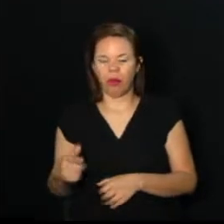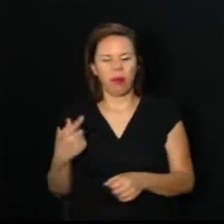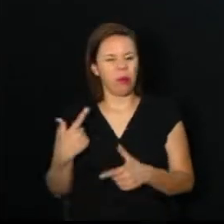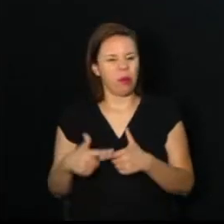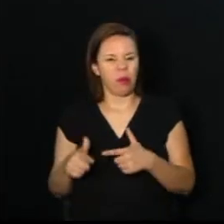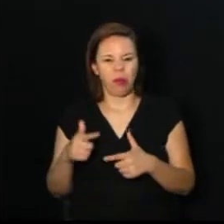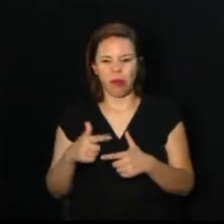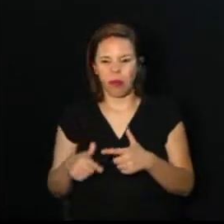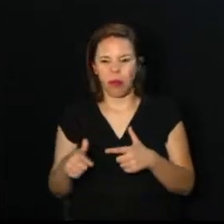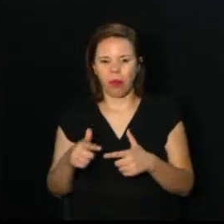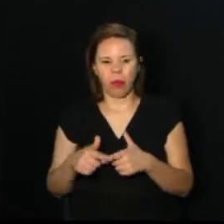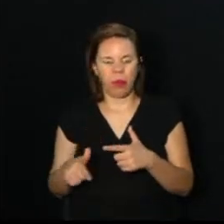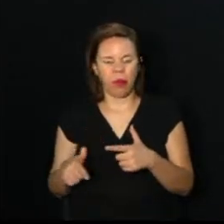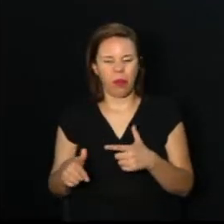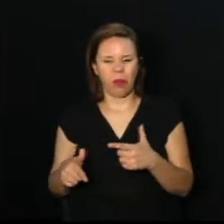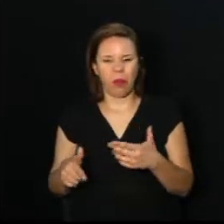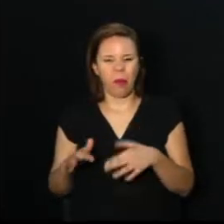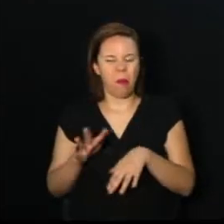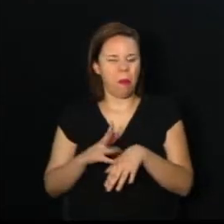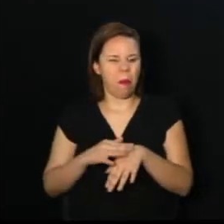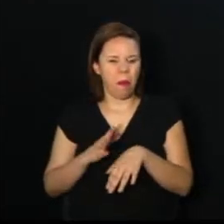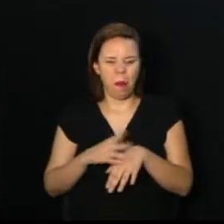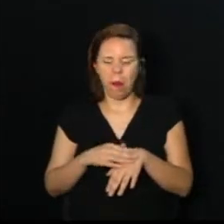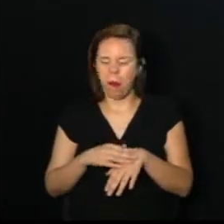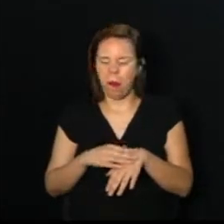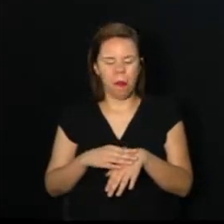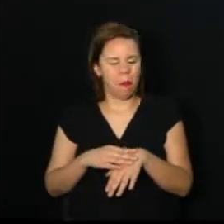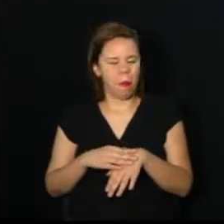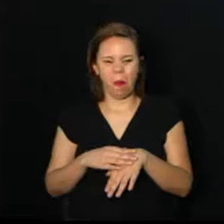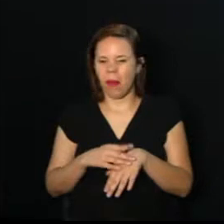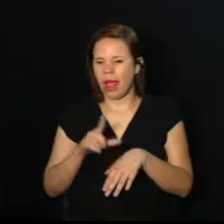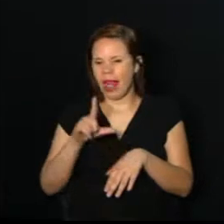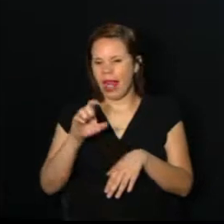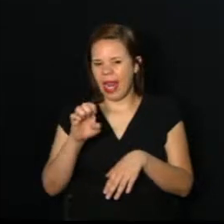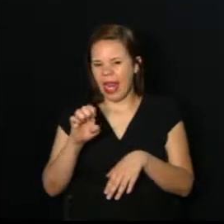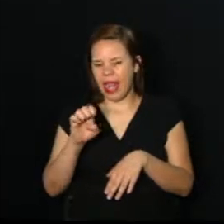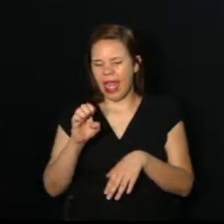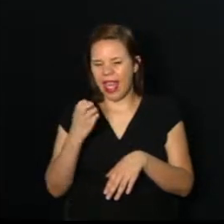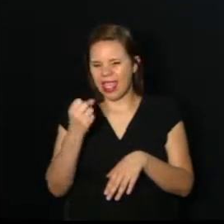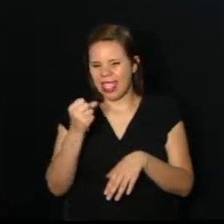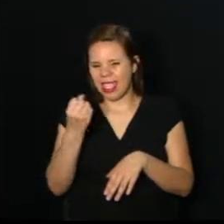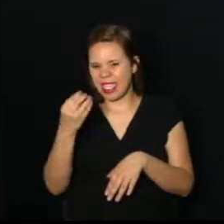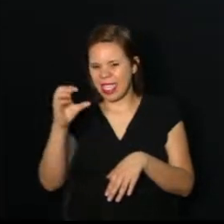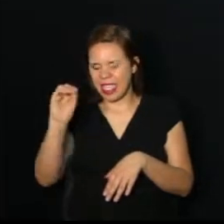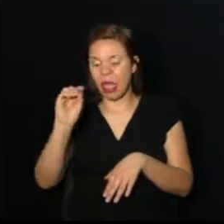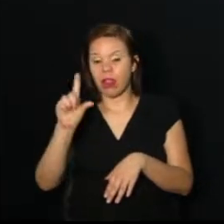problema lesional, não. Nós temos uma